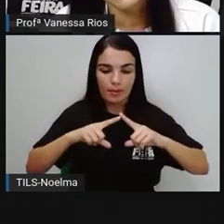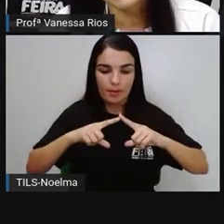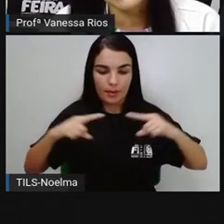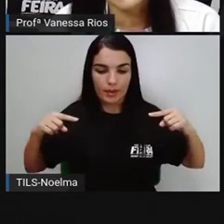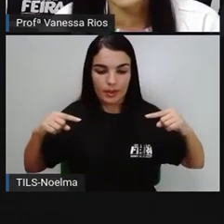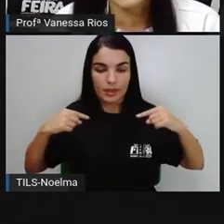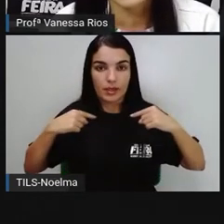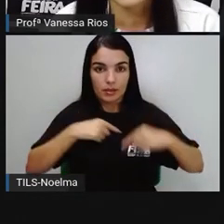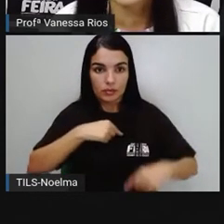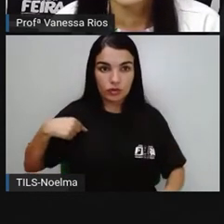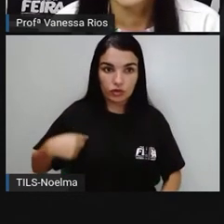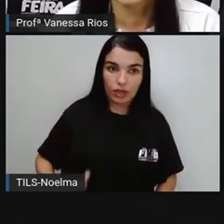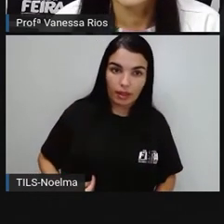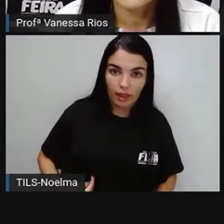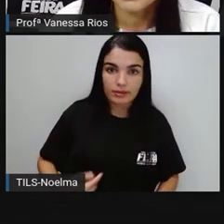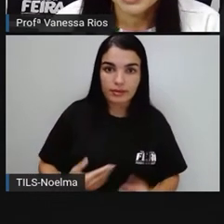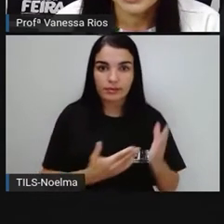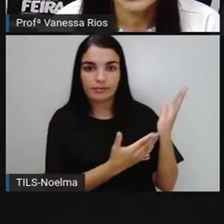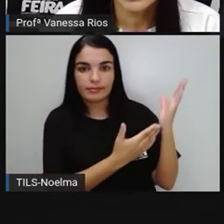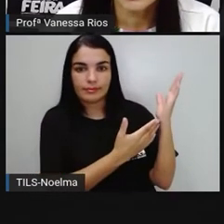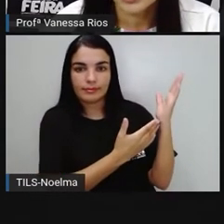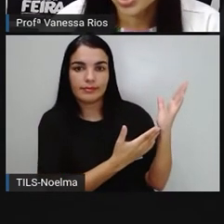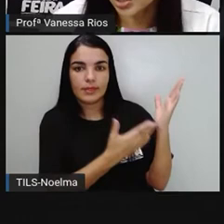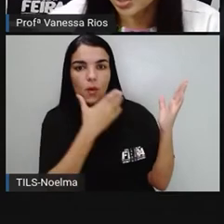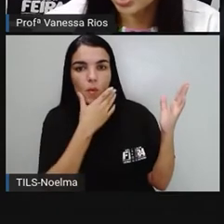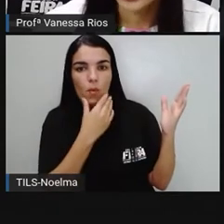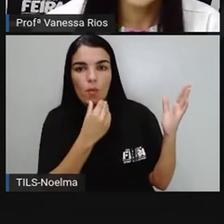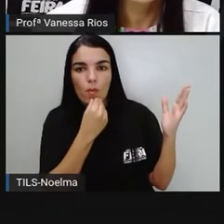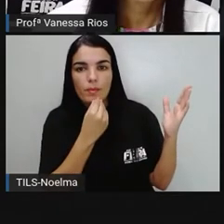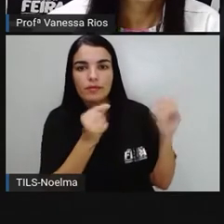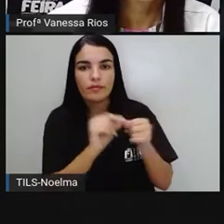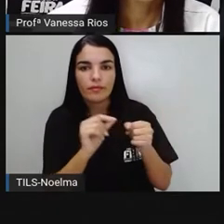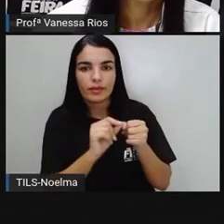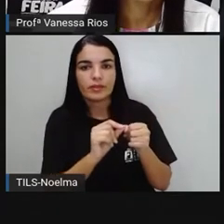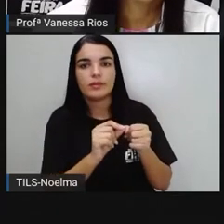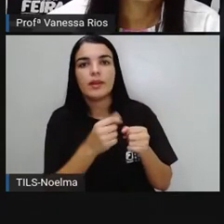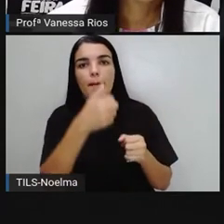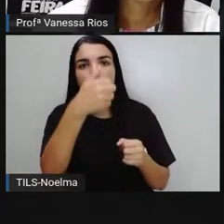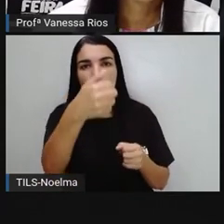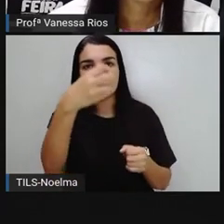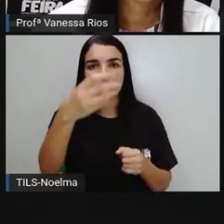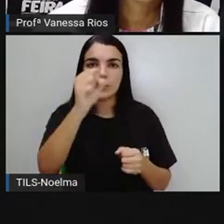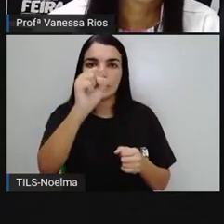em 1389 também depois de Cristo.